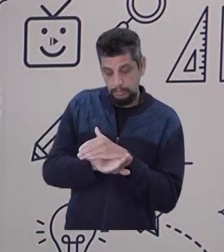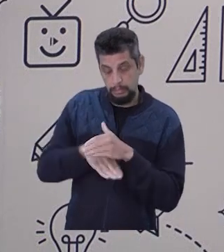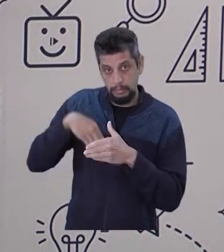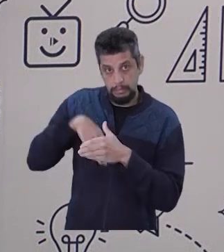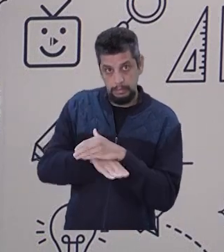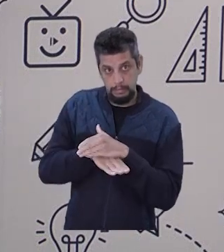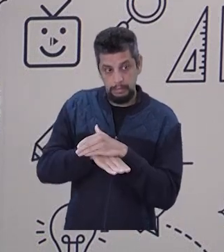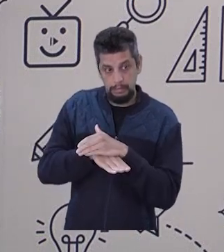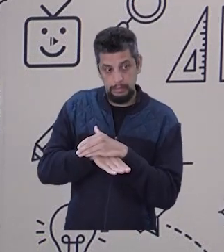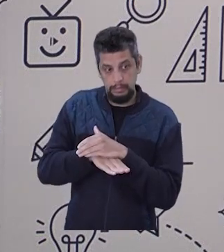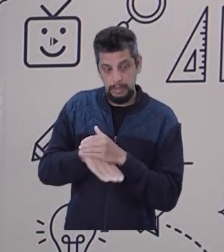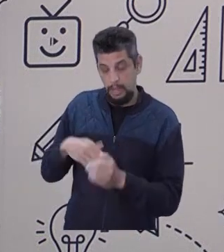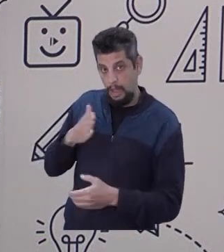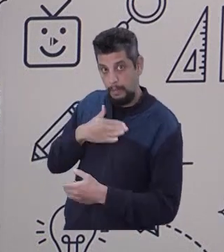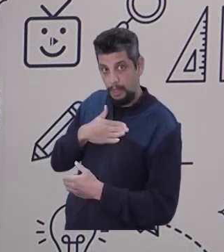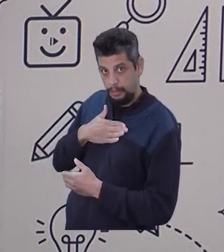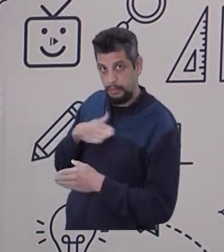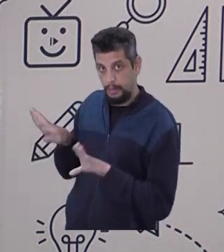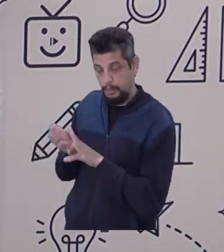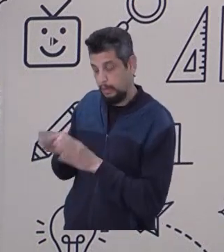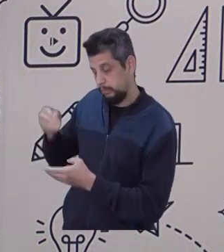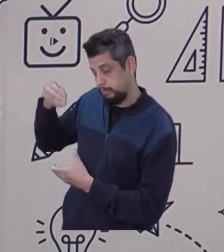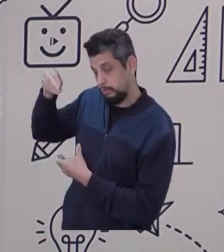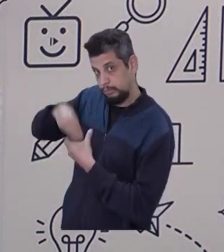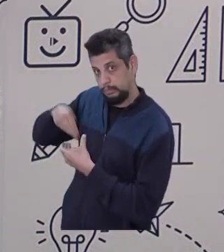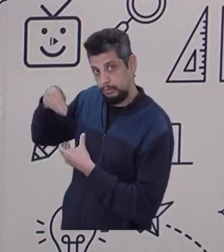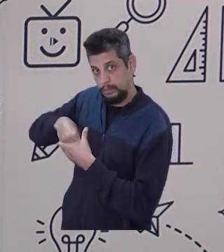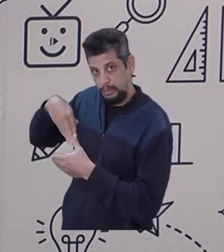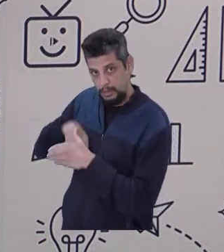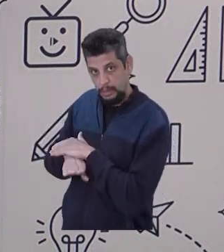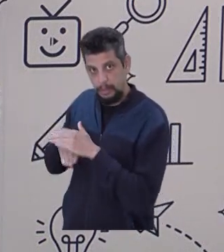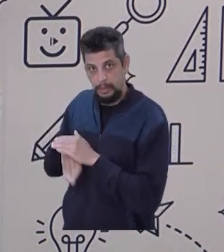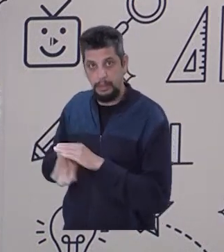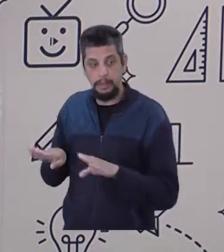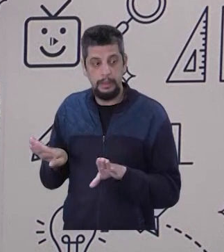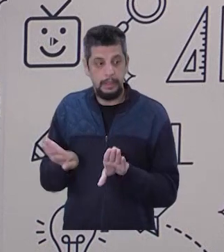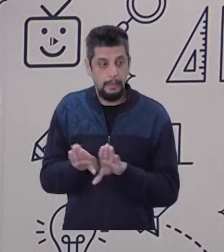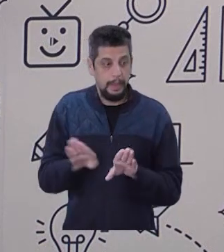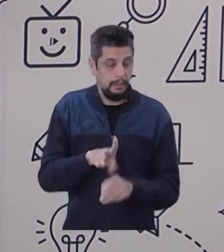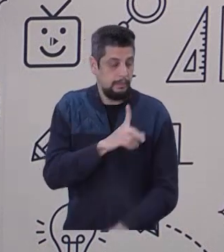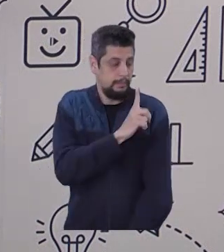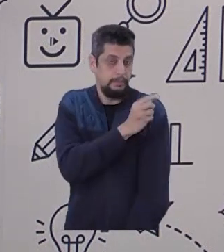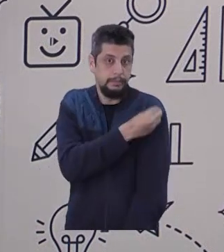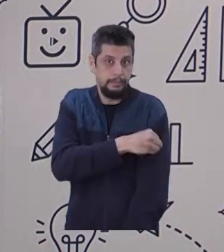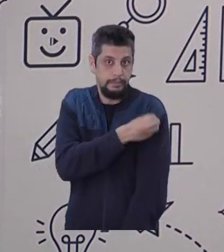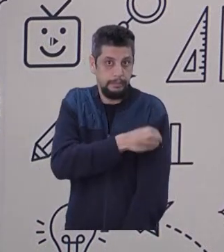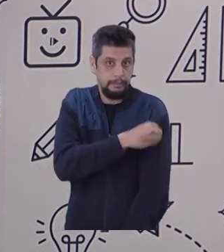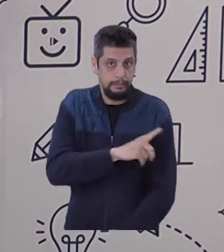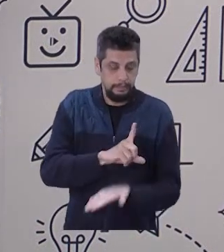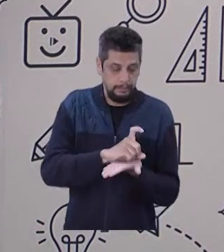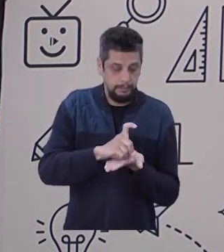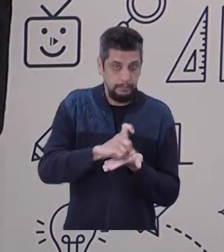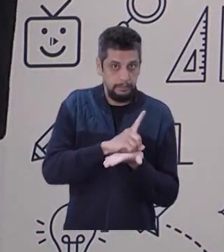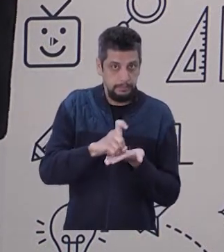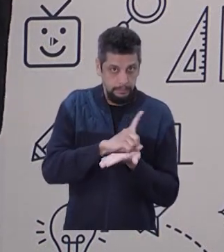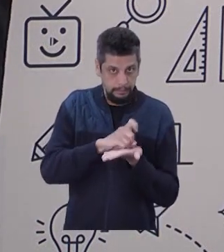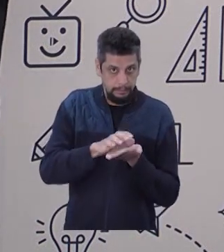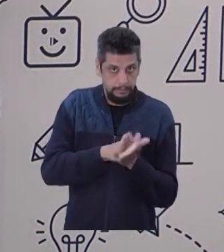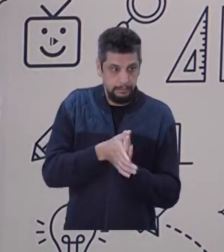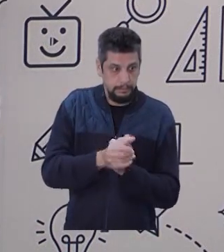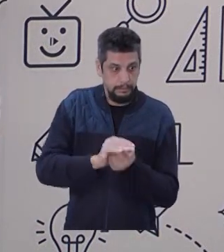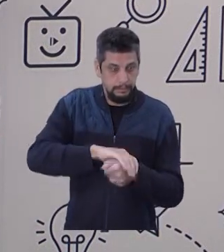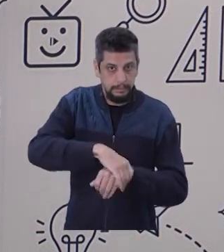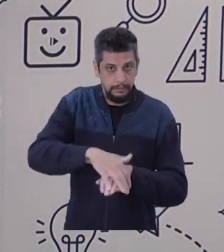Essa é minha. Vou deixar a minha separadinha aqui, tá? Certo. Olha o álcool gel, professora. Um álcool gel. Depois de